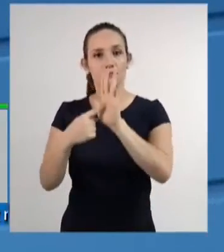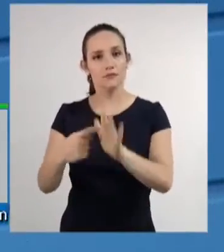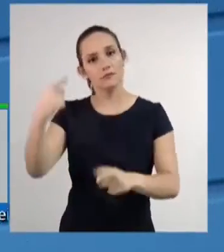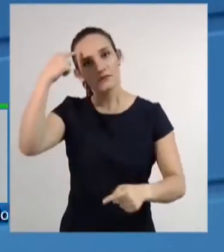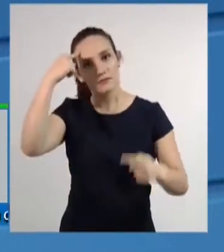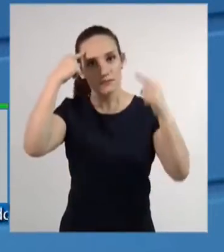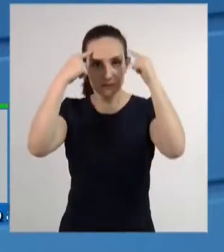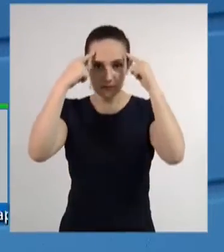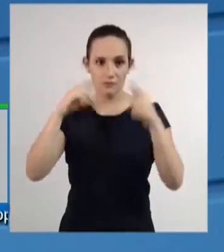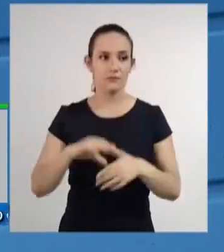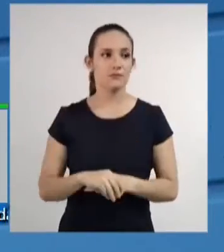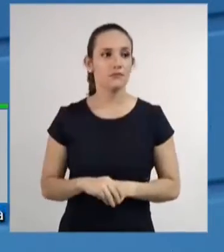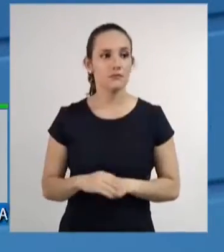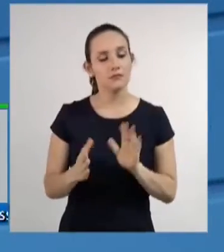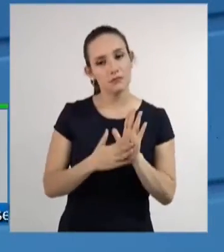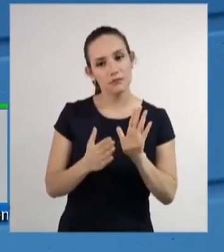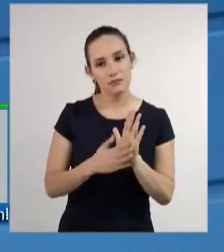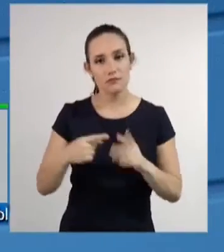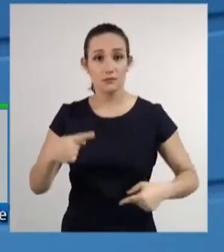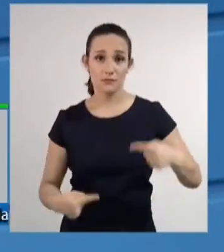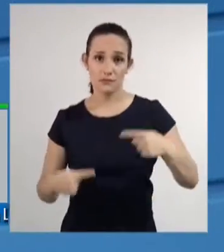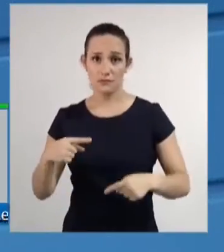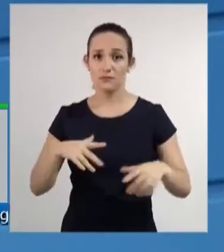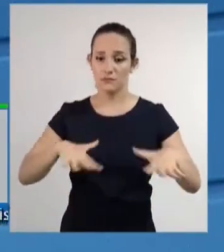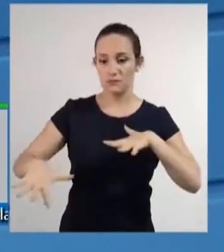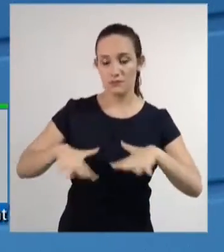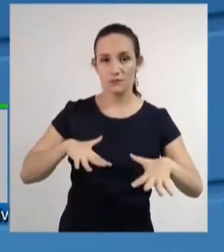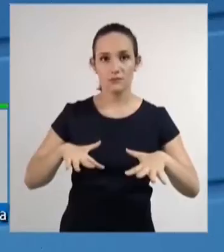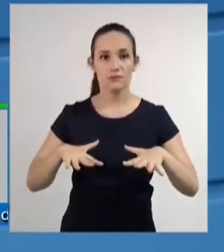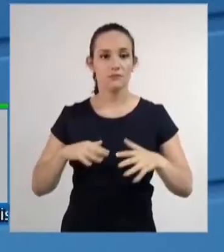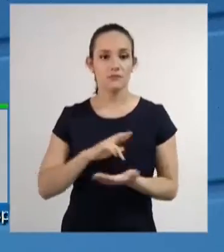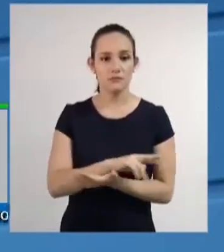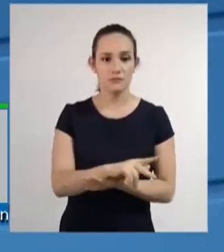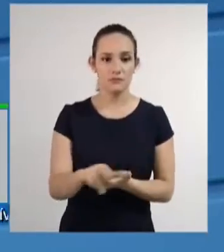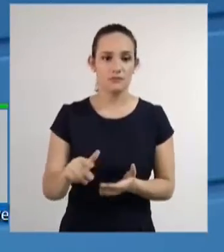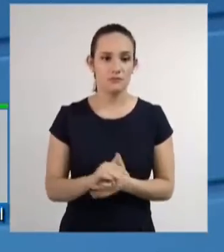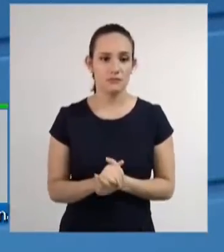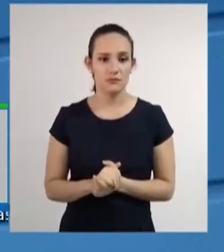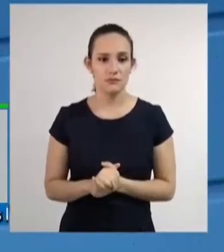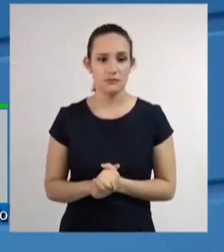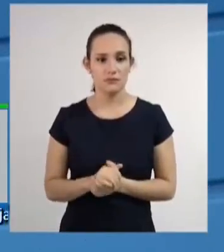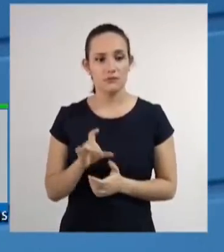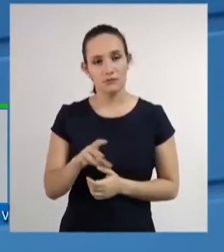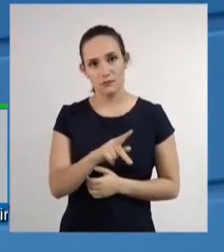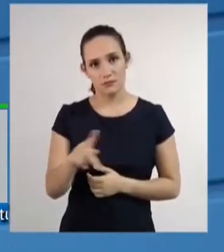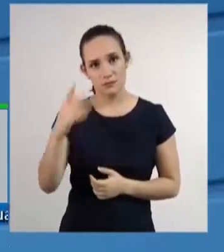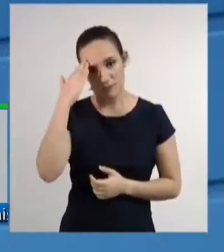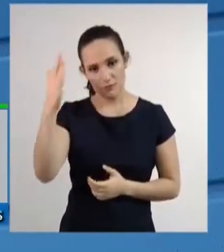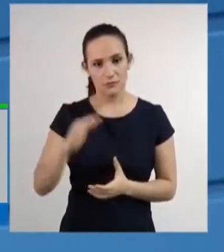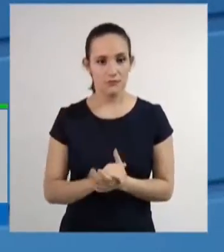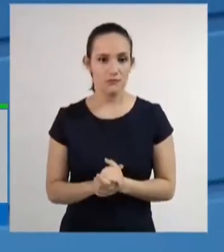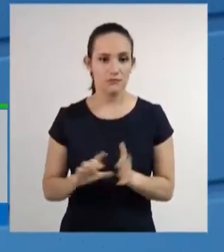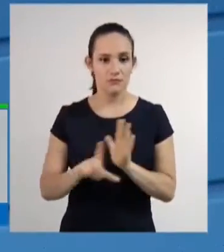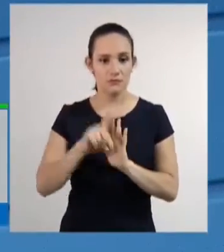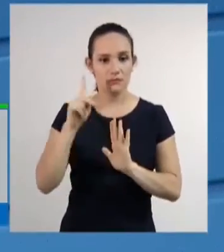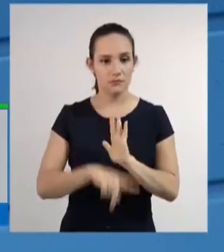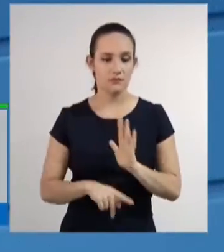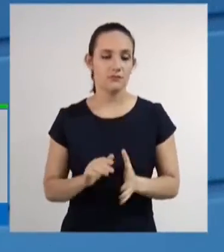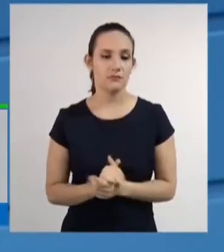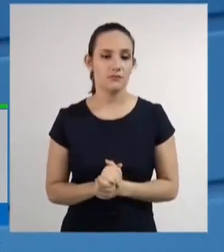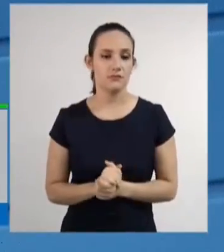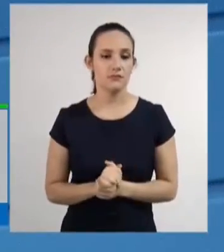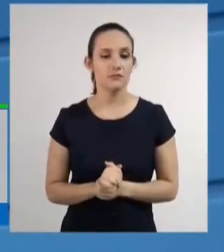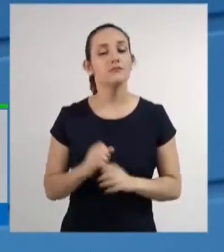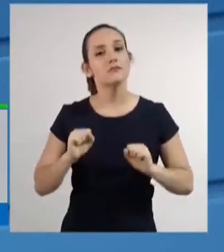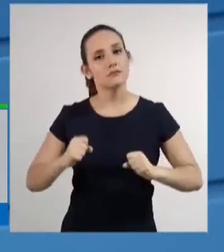de ideias, debates, propostas, movimentos, entre outros. Então, senhor presidente, apresentamos esse projeto para que a